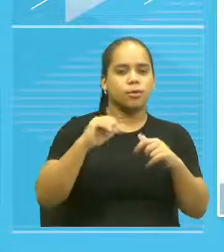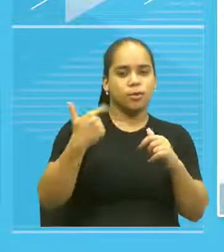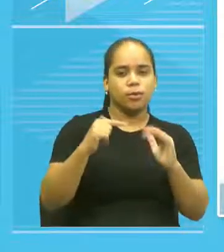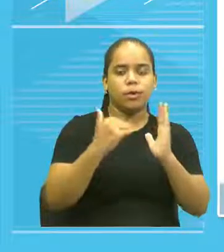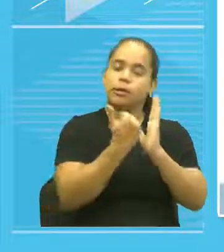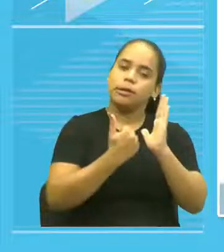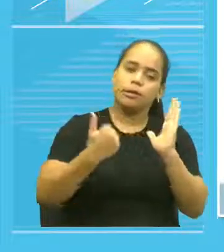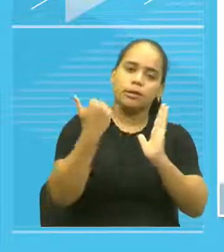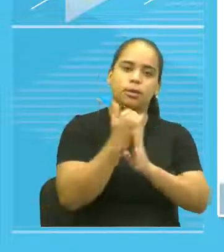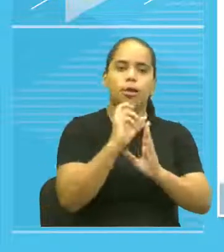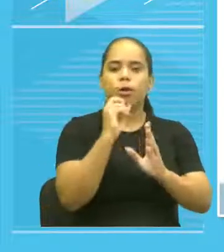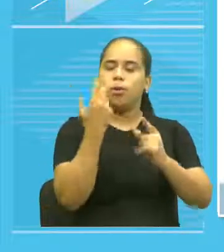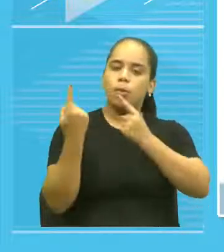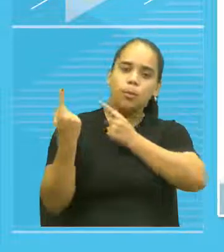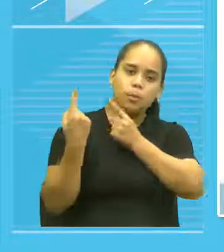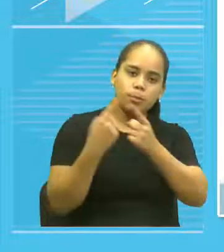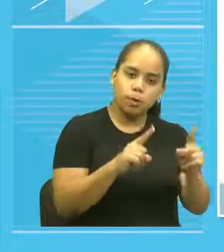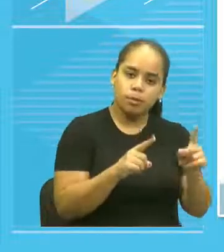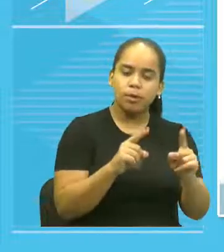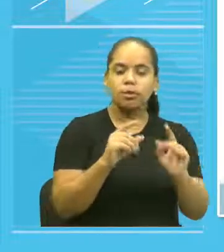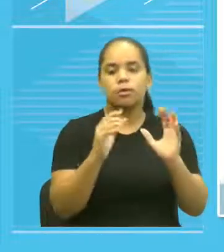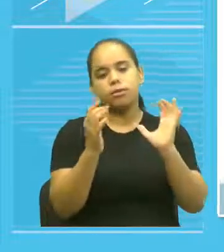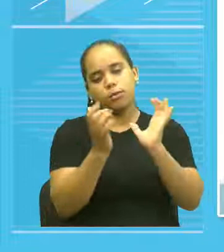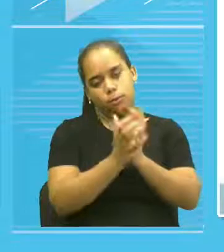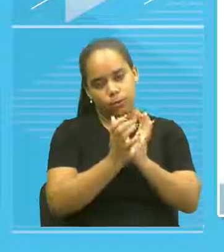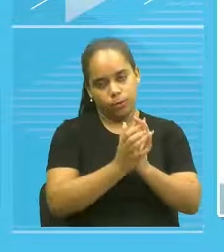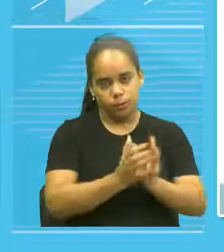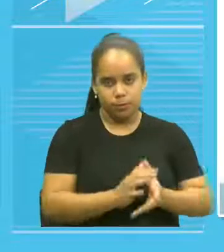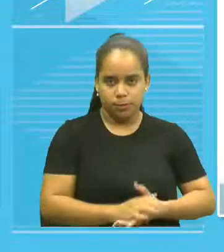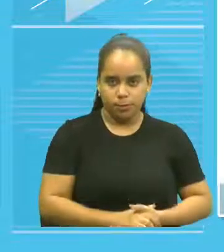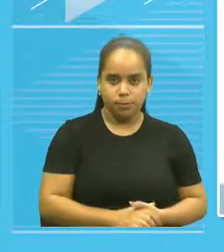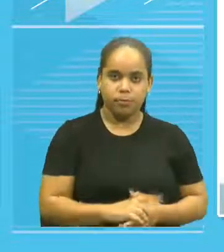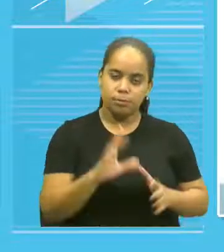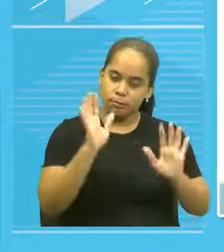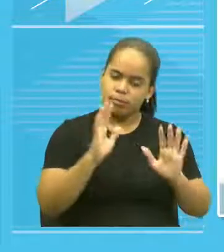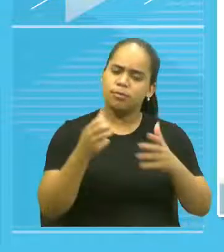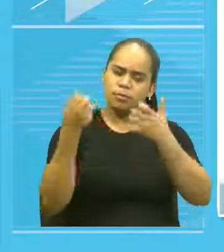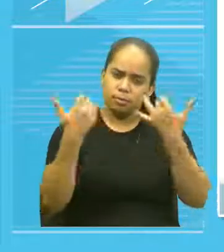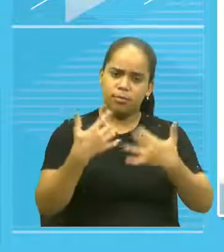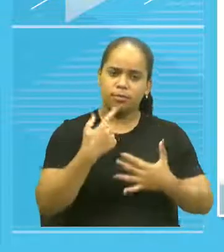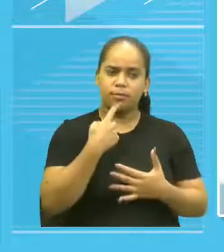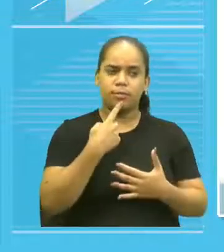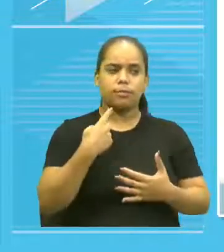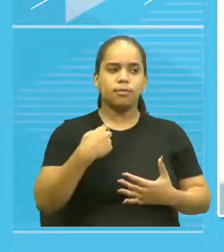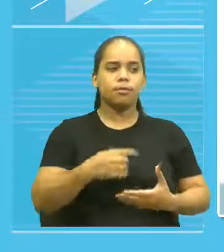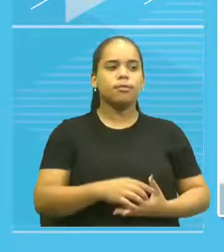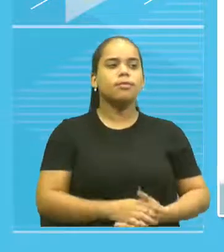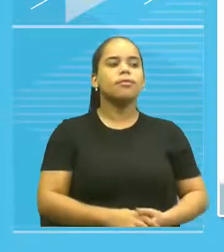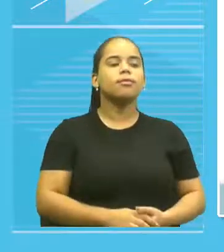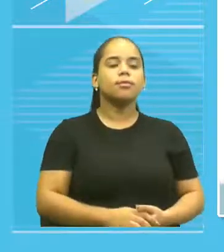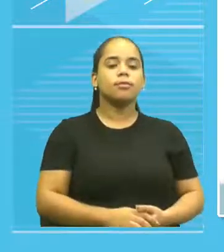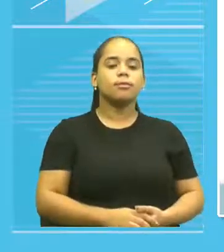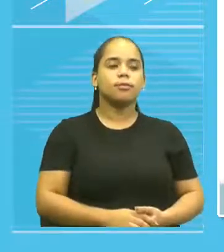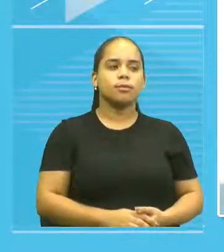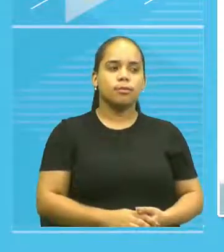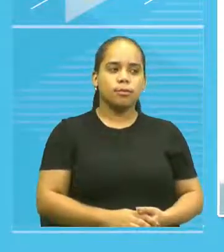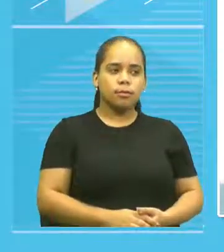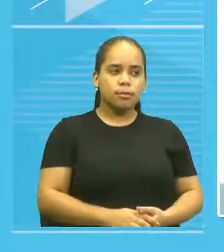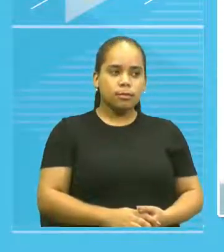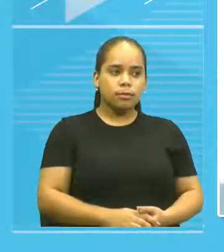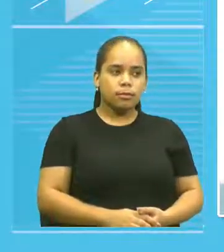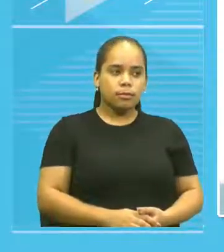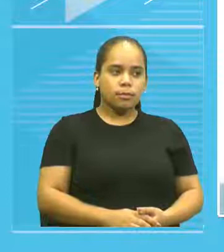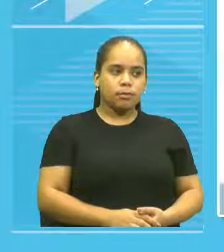ofensiva alguém ou algum grupo também concordo mas eu falei isso agora há pouco na nossa sala